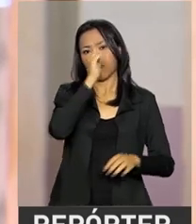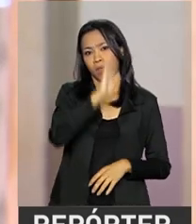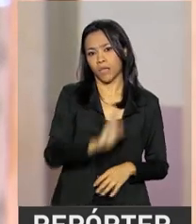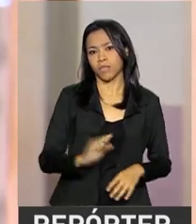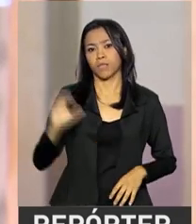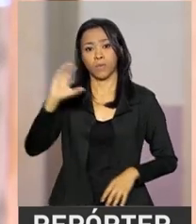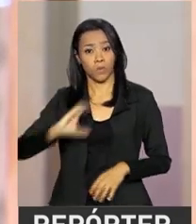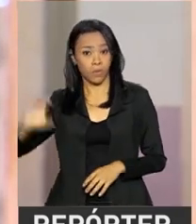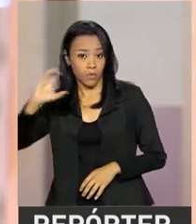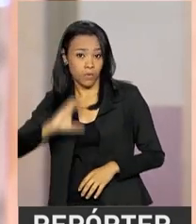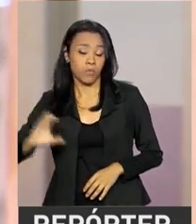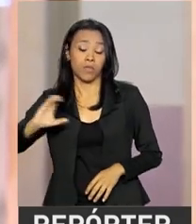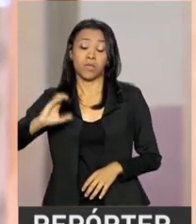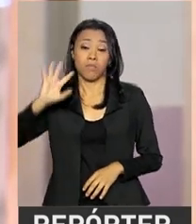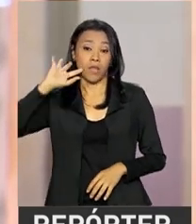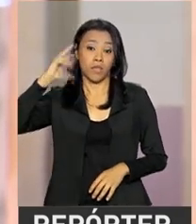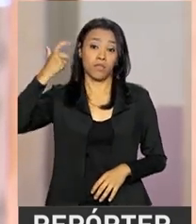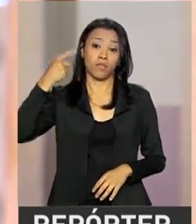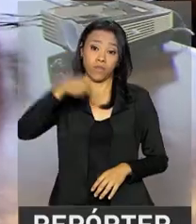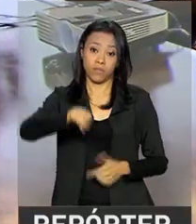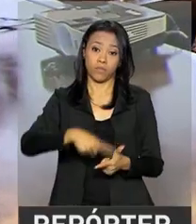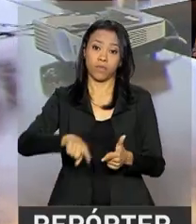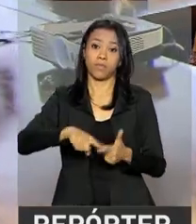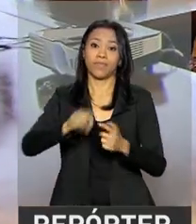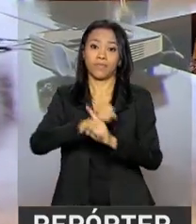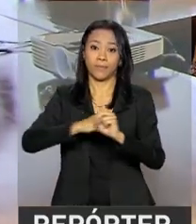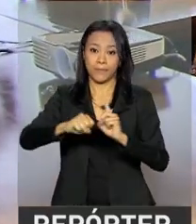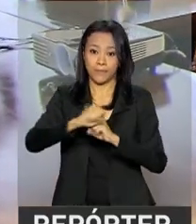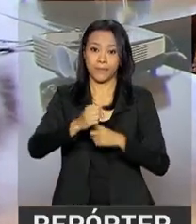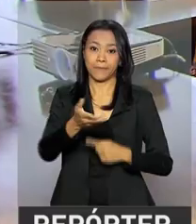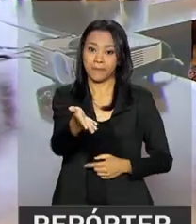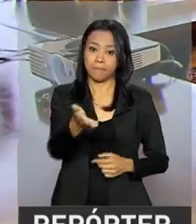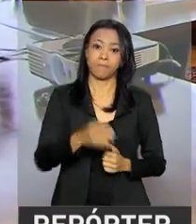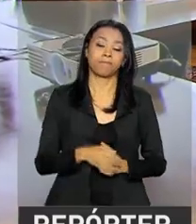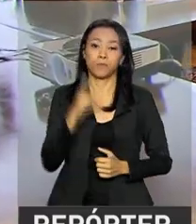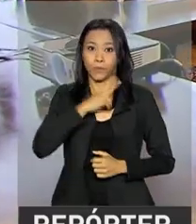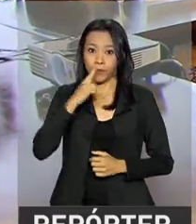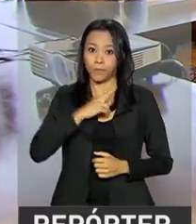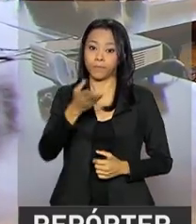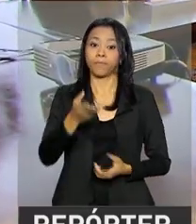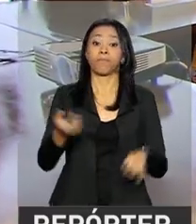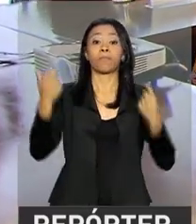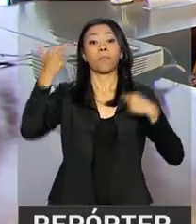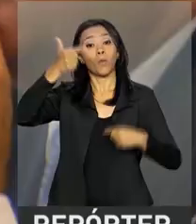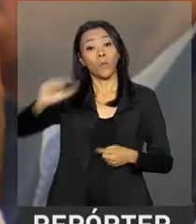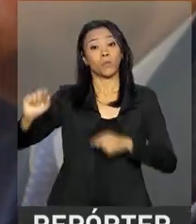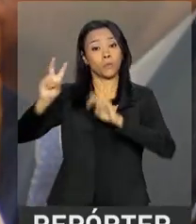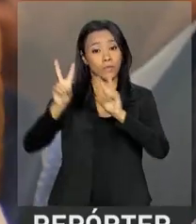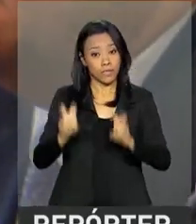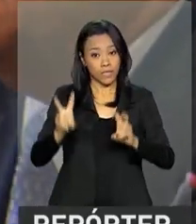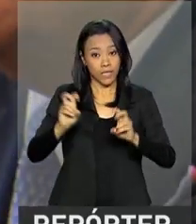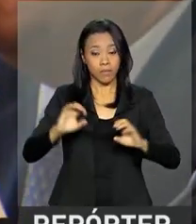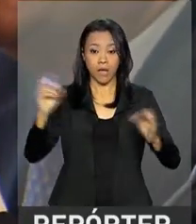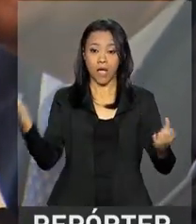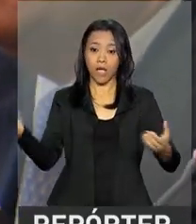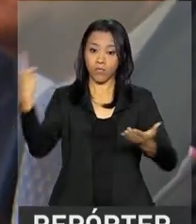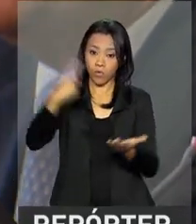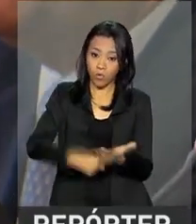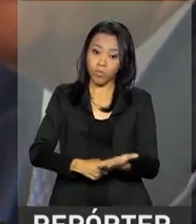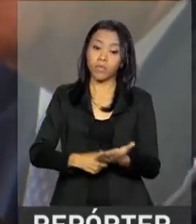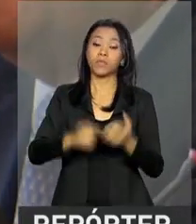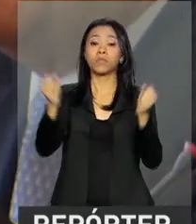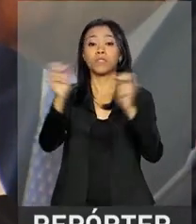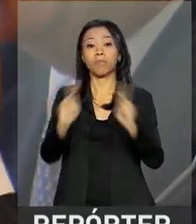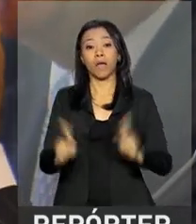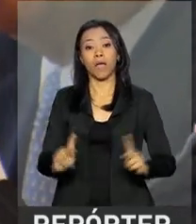essa emergência social. Outro tema tratado no encontro foi o acordo de paz entre os colombianos e as